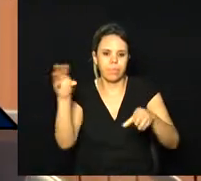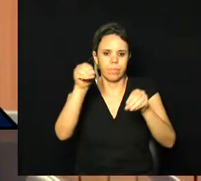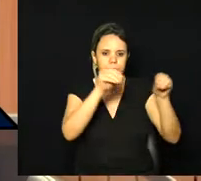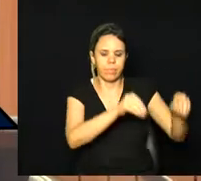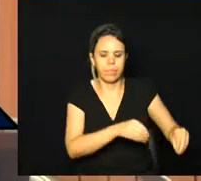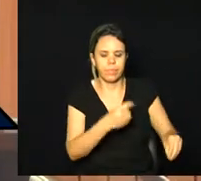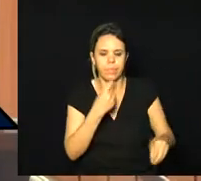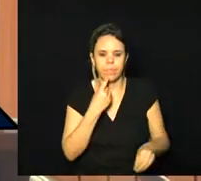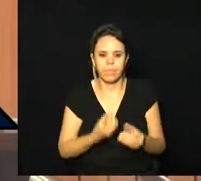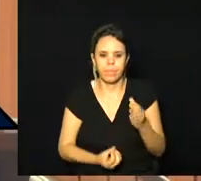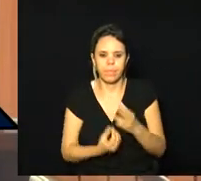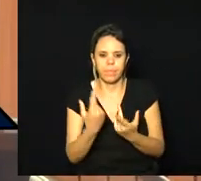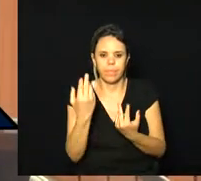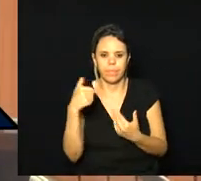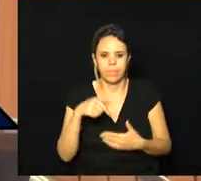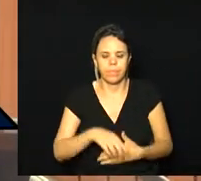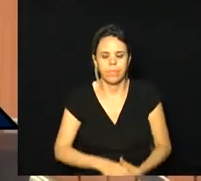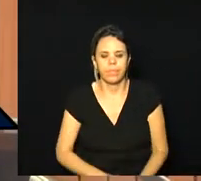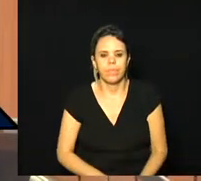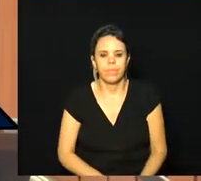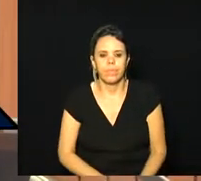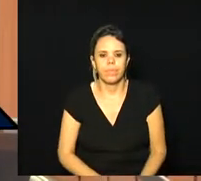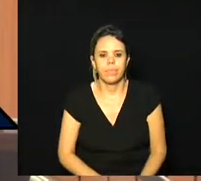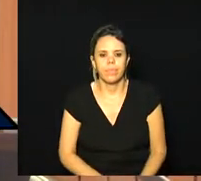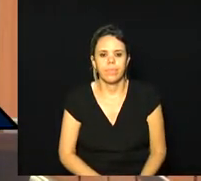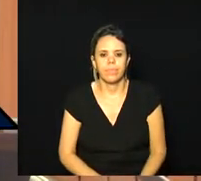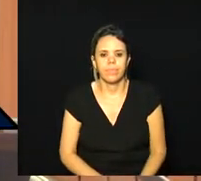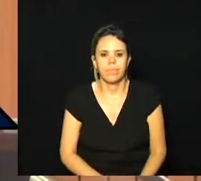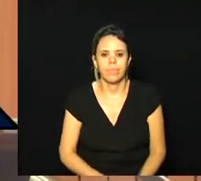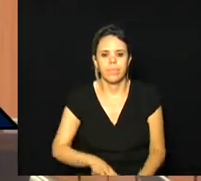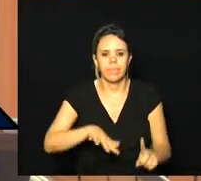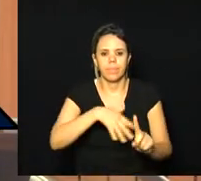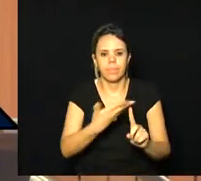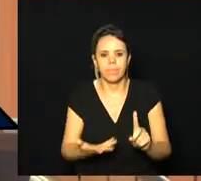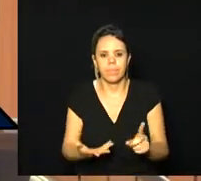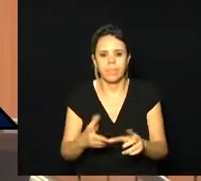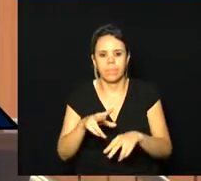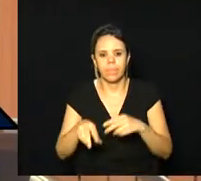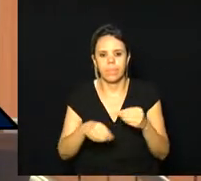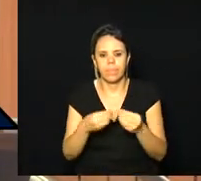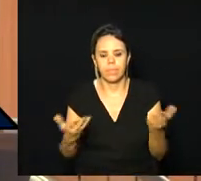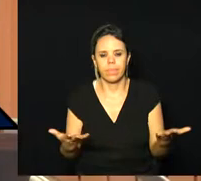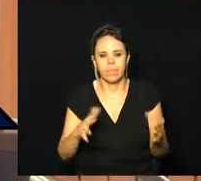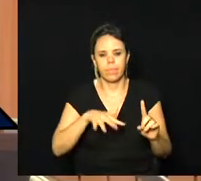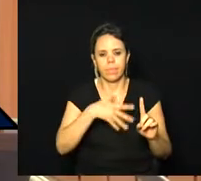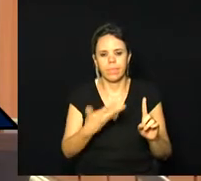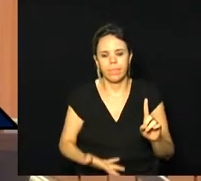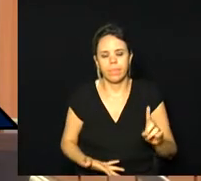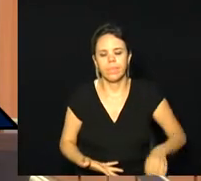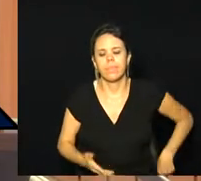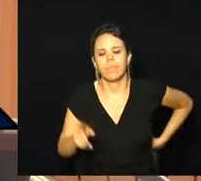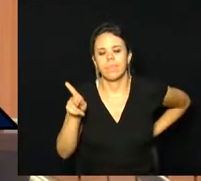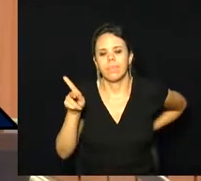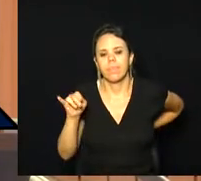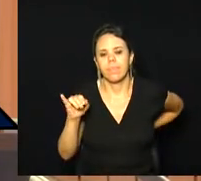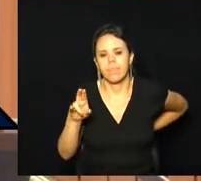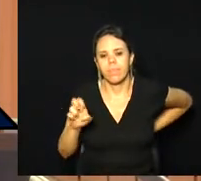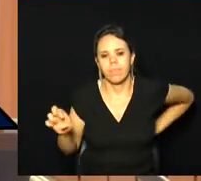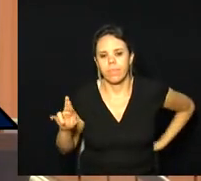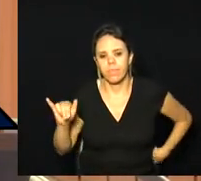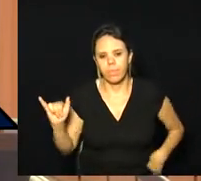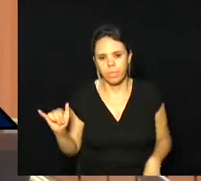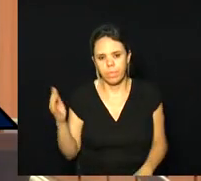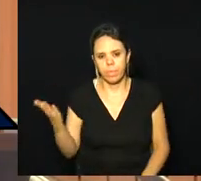de Campinas, como eu. E essa honraria que nós vamos prestar hoje ao Pierre, ao Pierre